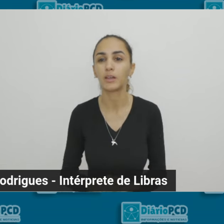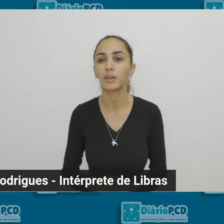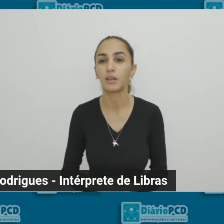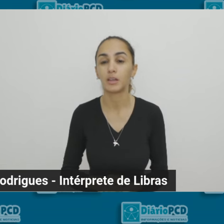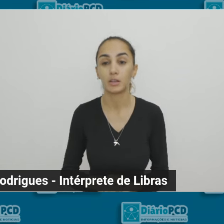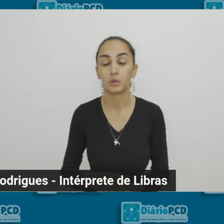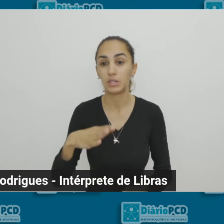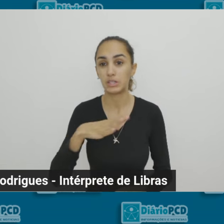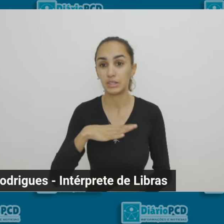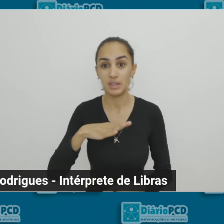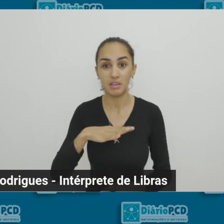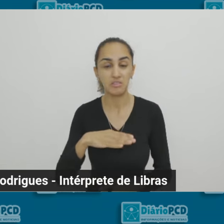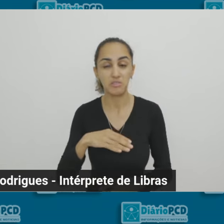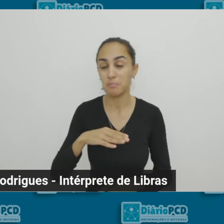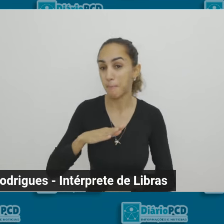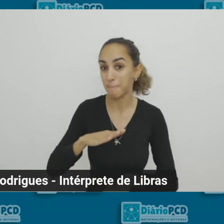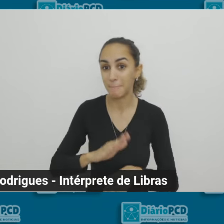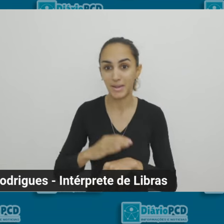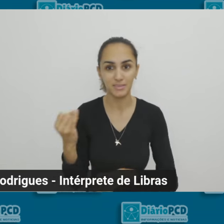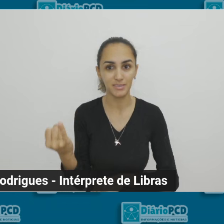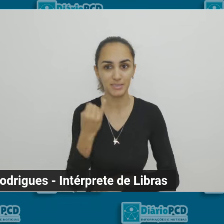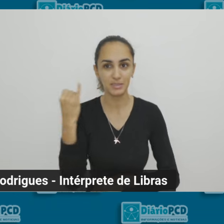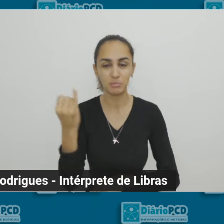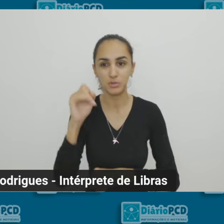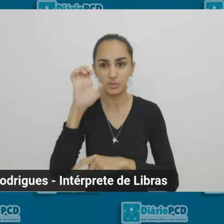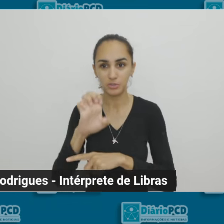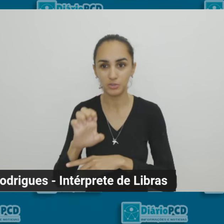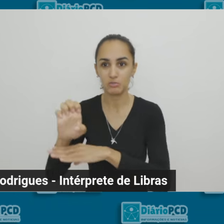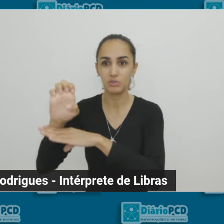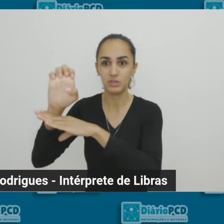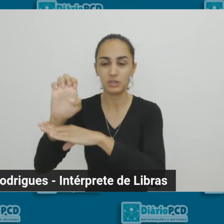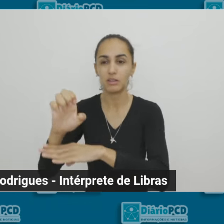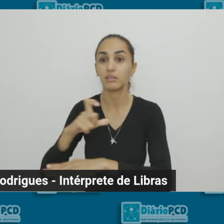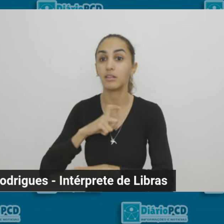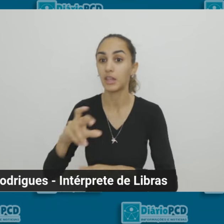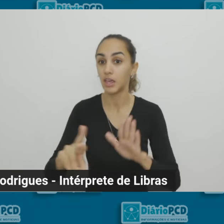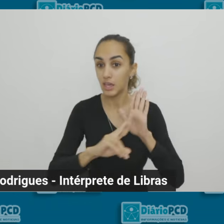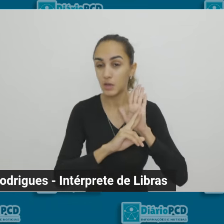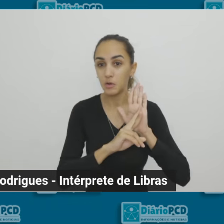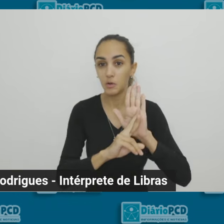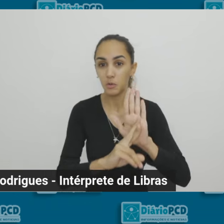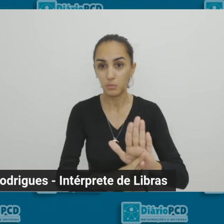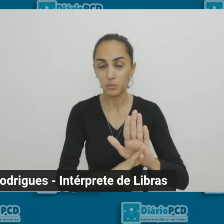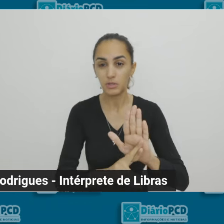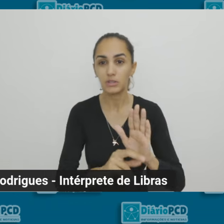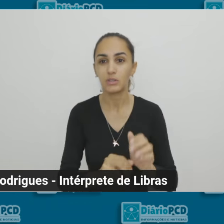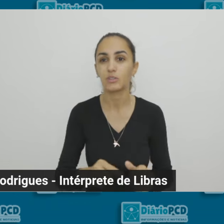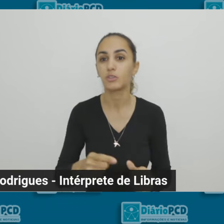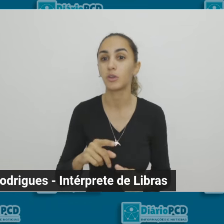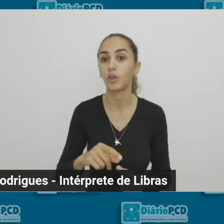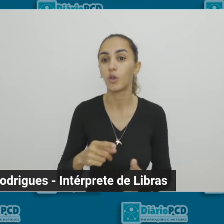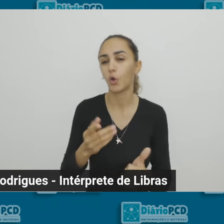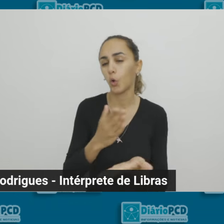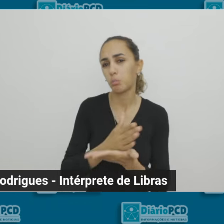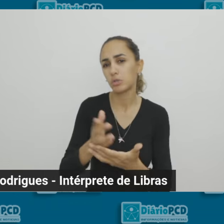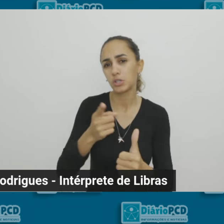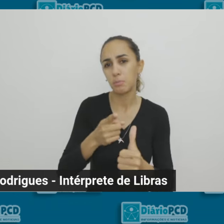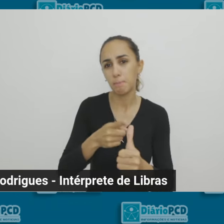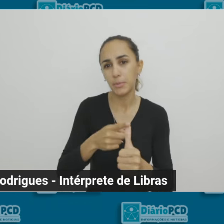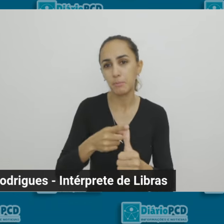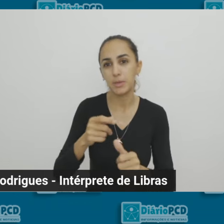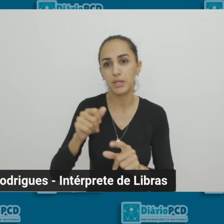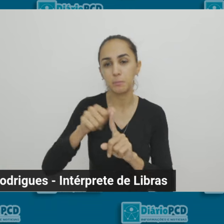cidades do estado de São Paulo talvez tenha uma representante lá a partir de 1º de janeiro de 2024. Eu e